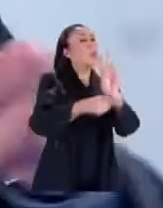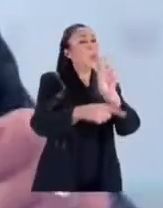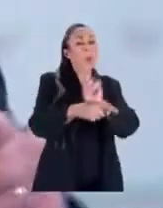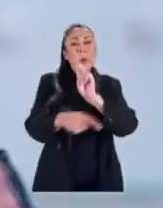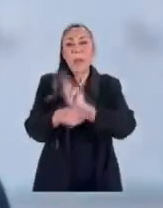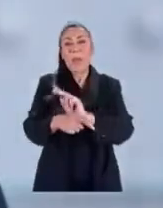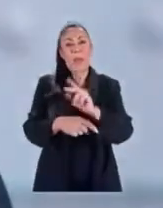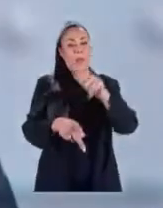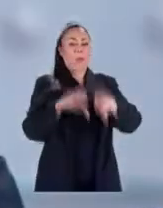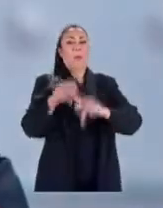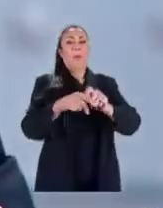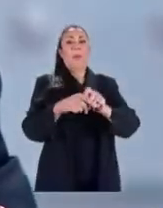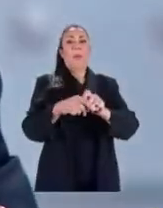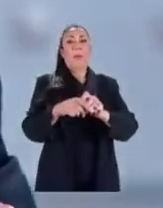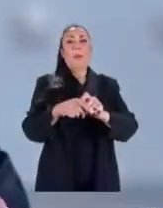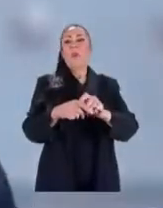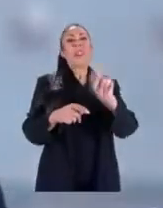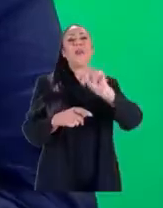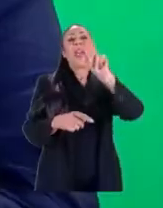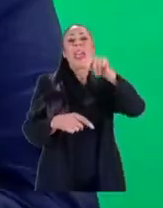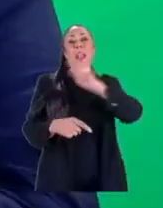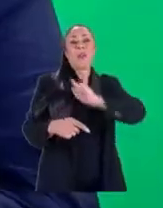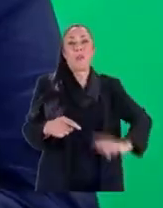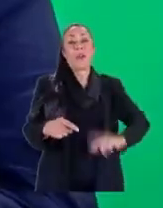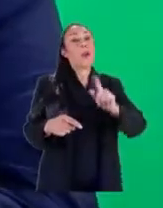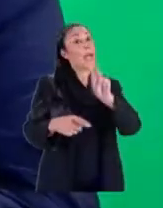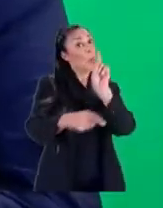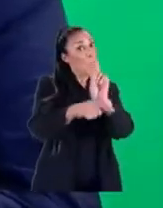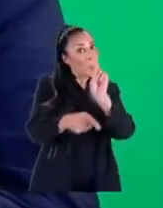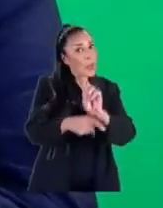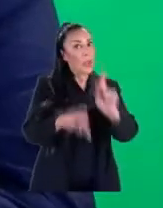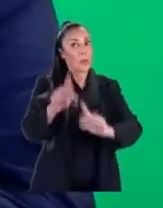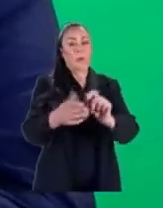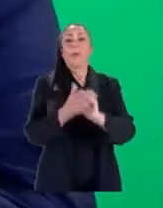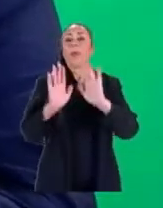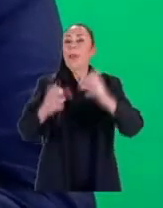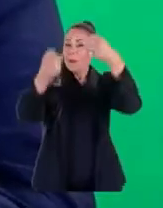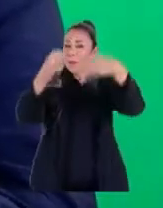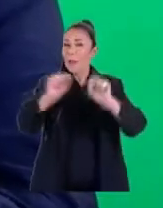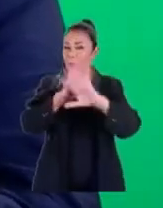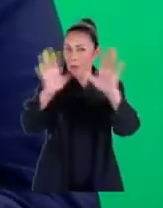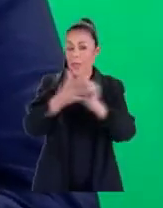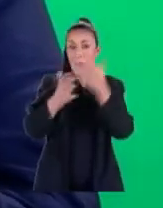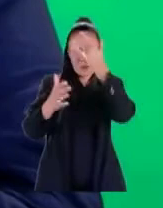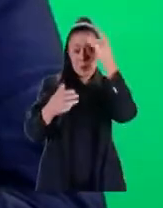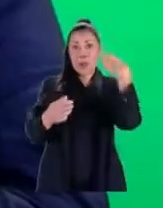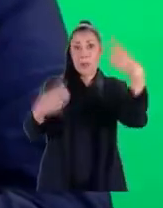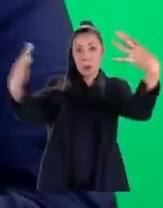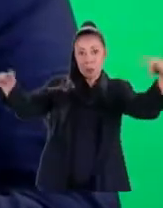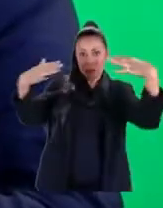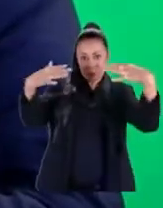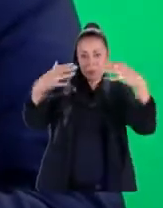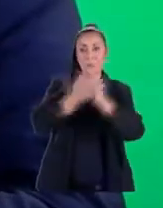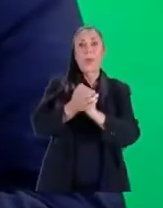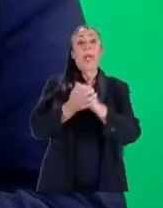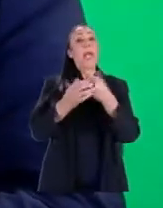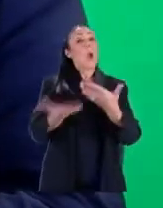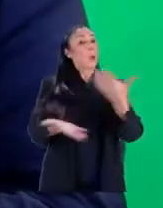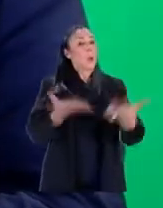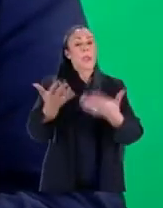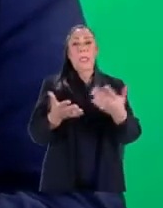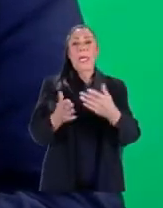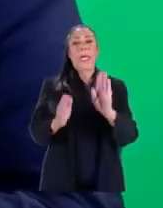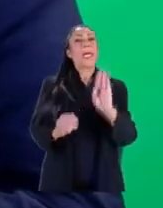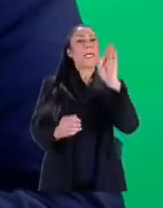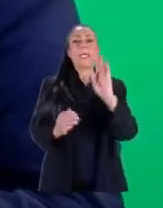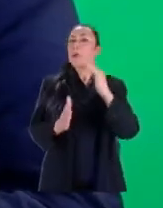é cuidar do povo. Olha, eu quero deixar bem claro para todo mundo que está nos assistindo aqui que eu tratei todos os candidatos da mesma